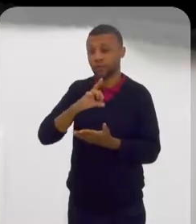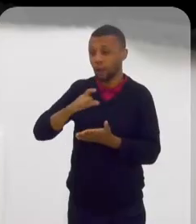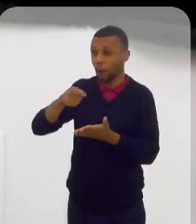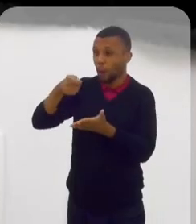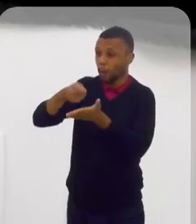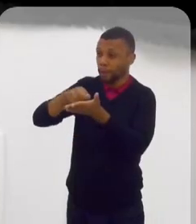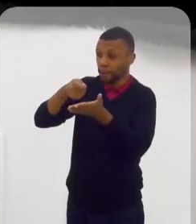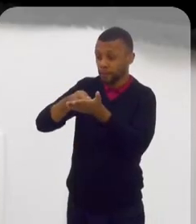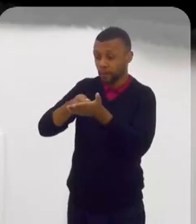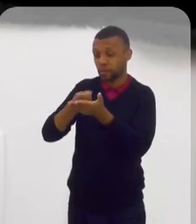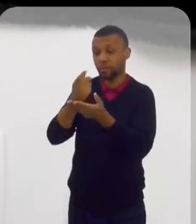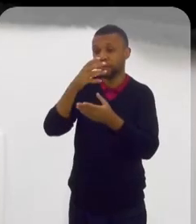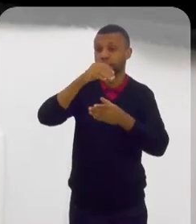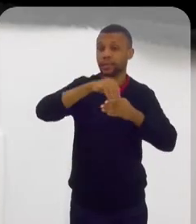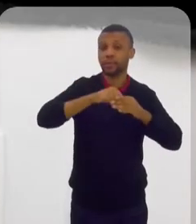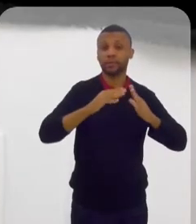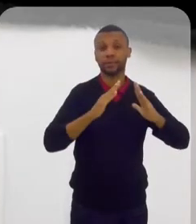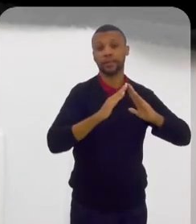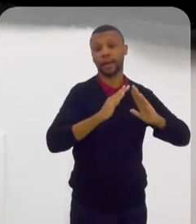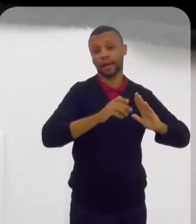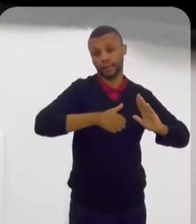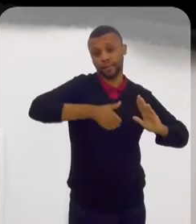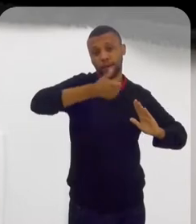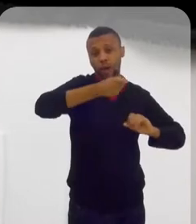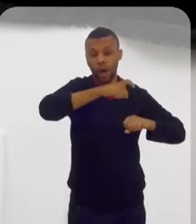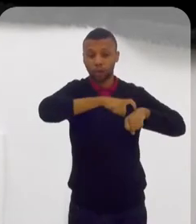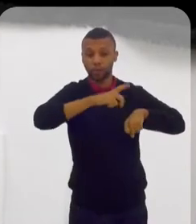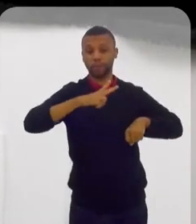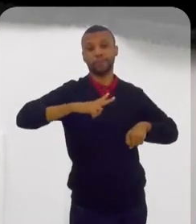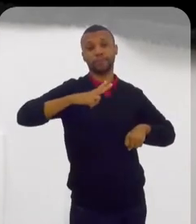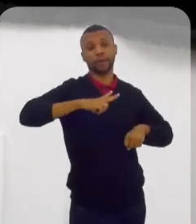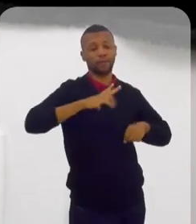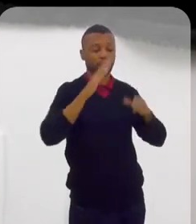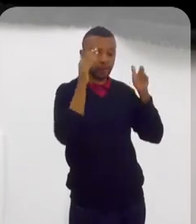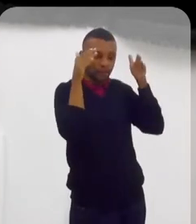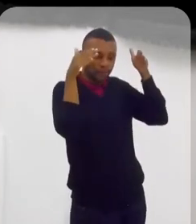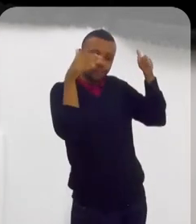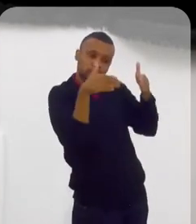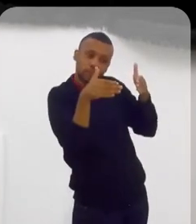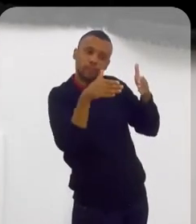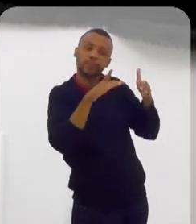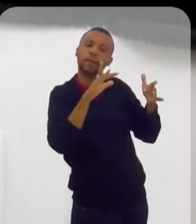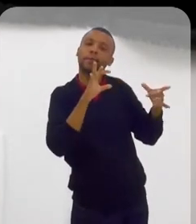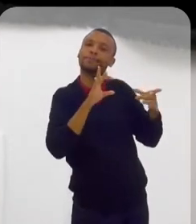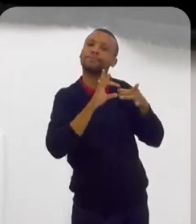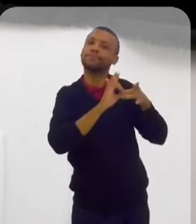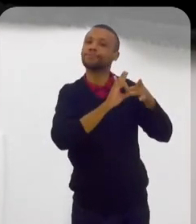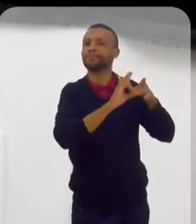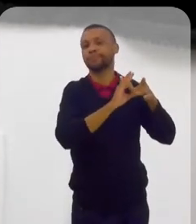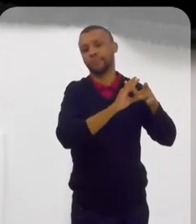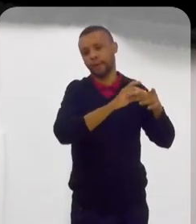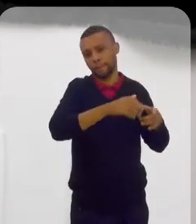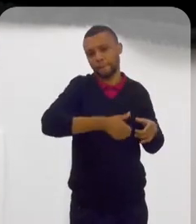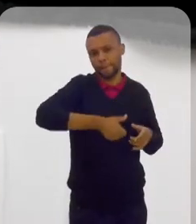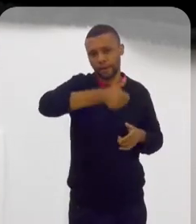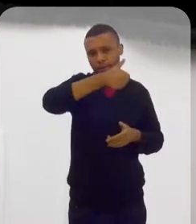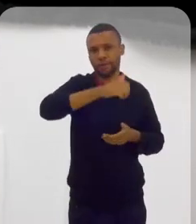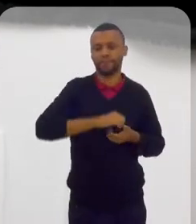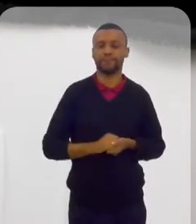momento, vai dentro da sua casa, vai no teu momento. Eu acho que é até melhor porque é o momento que você se concentra, você está mais conectado, né? Então,